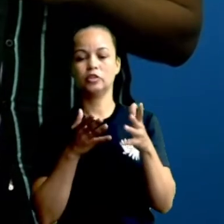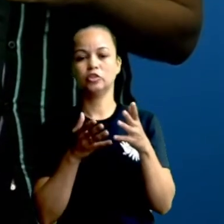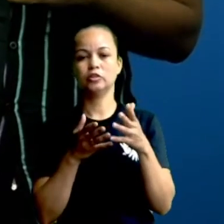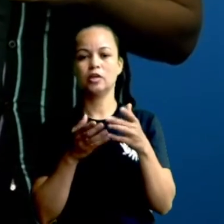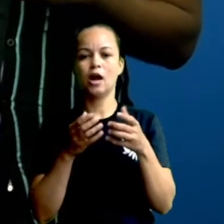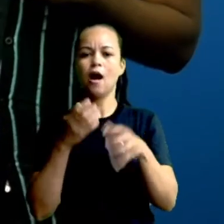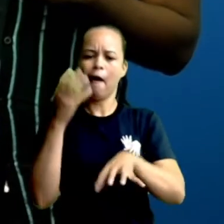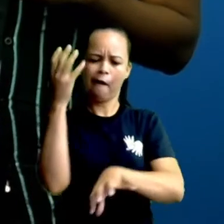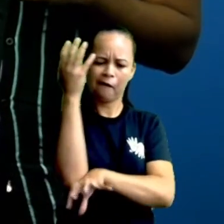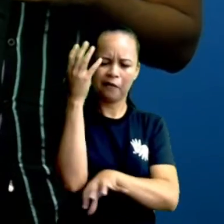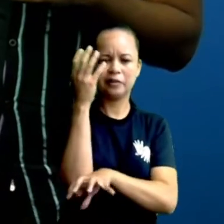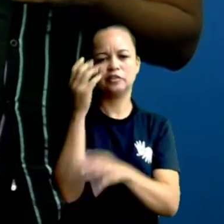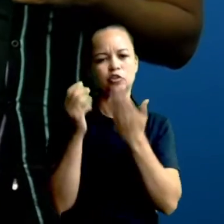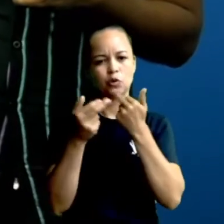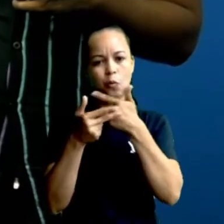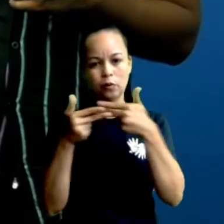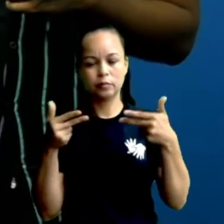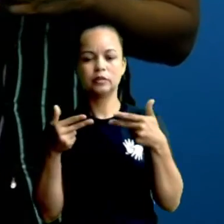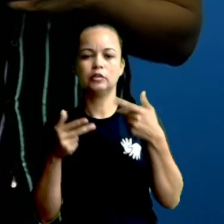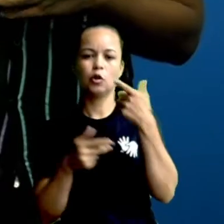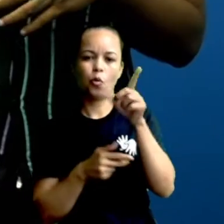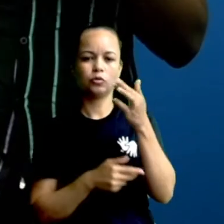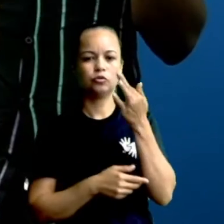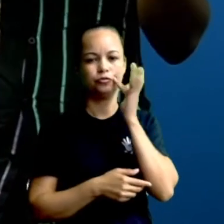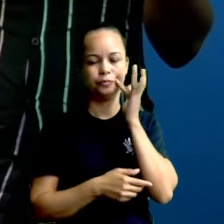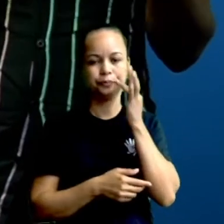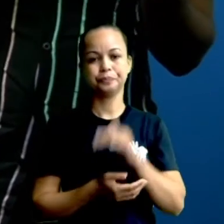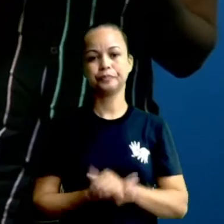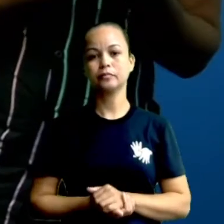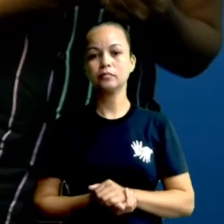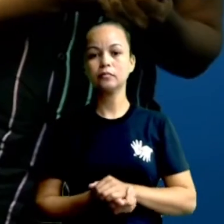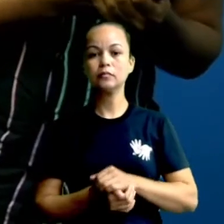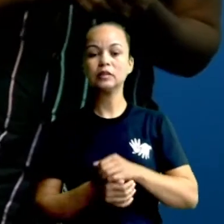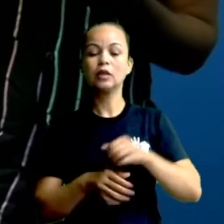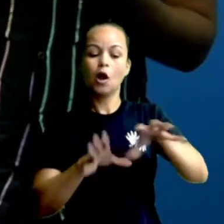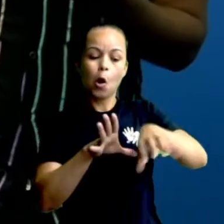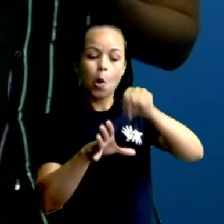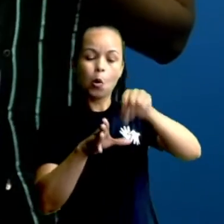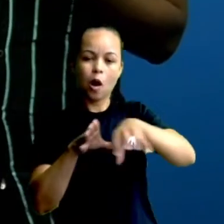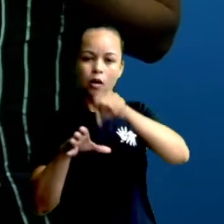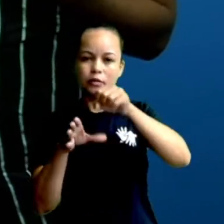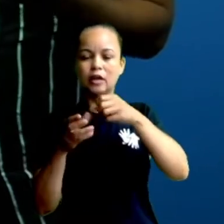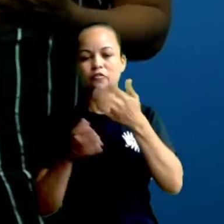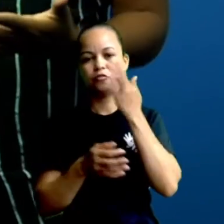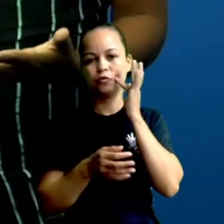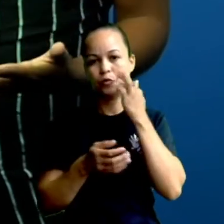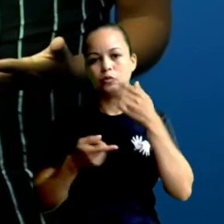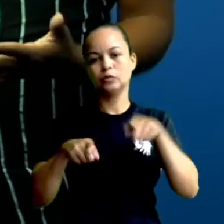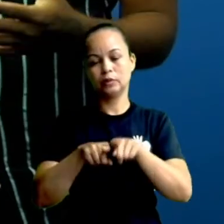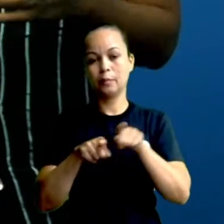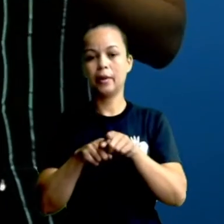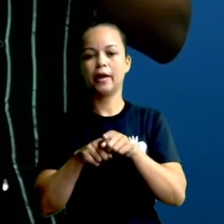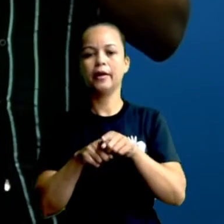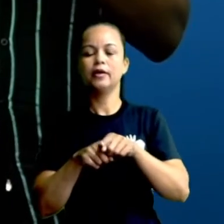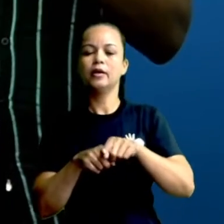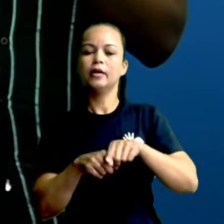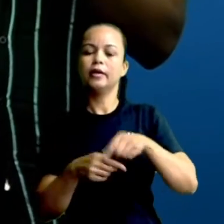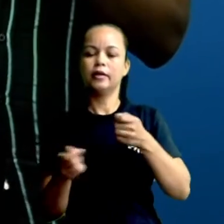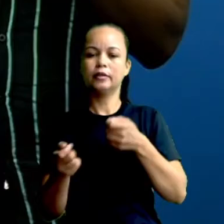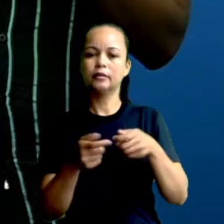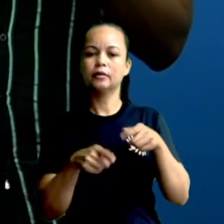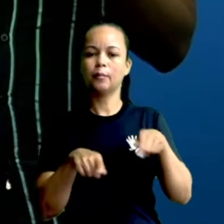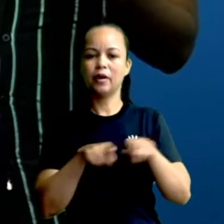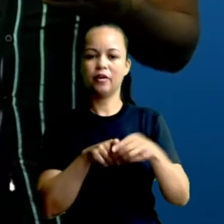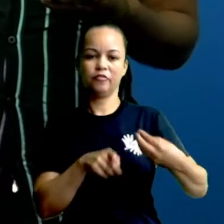outras raízes, né? Entre outros frutos. Eles também coletavam frutos e realizavam a pesca, né? Então, os